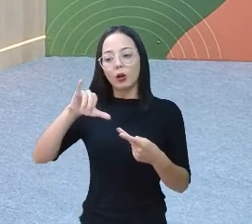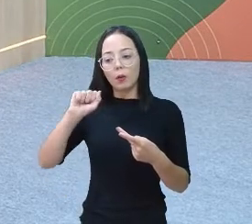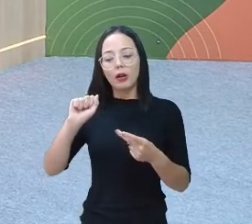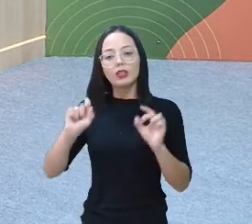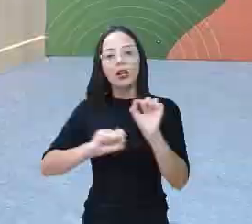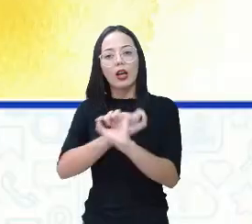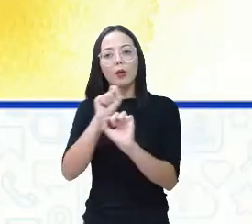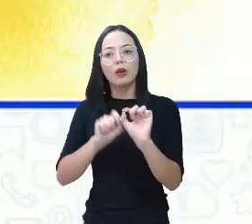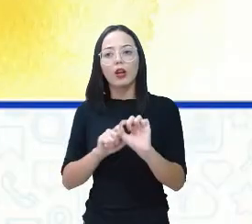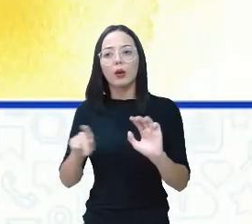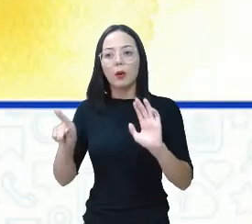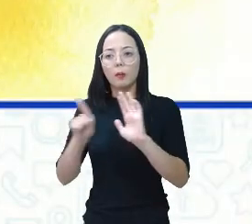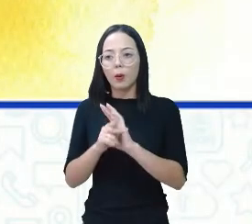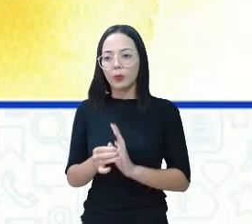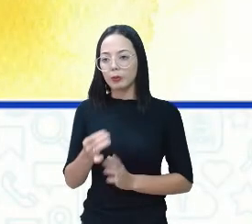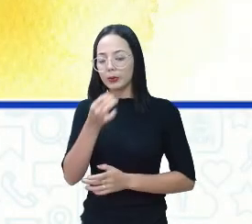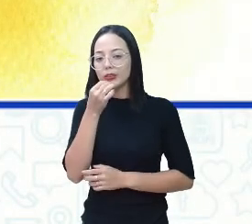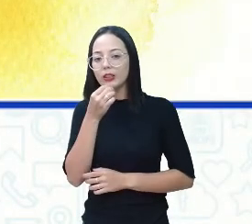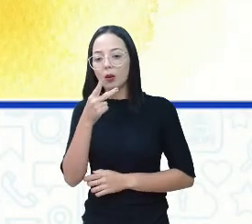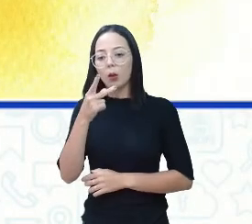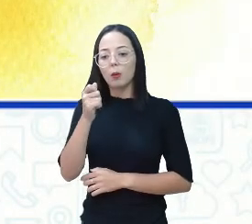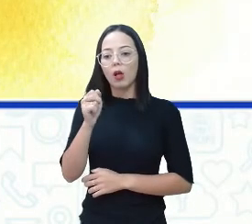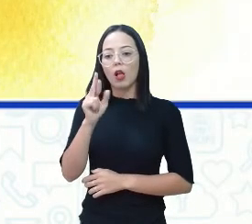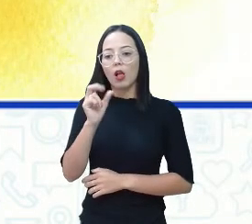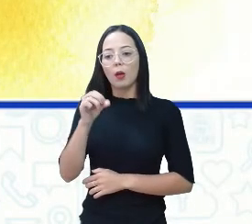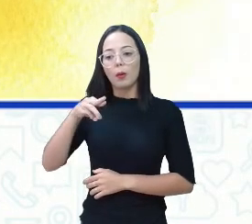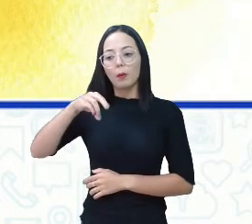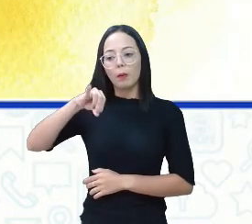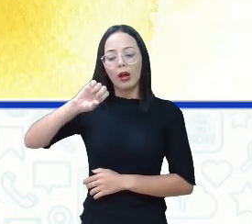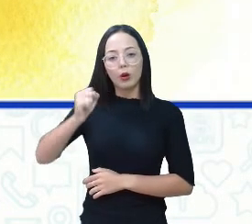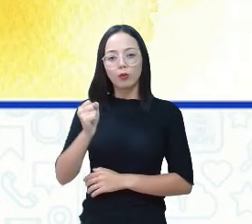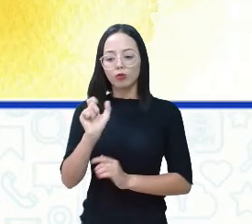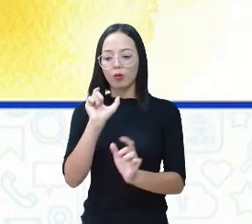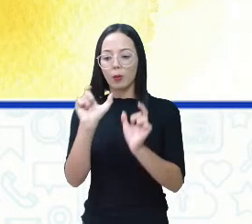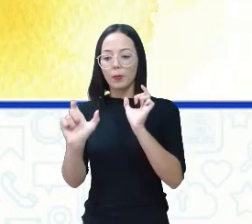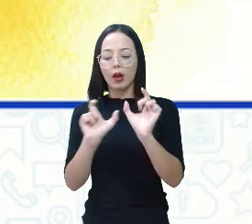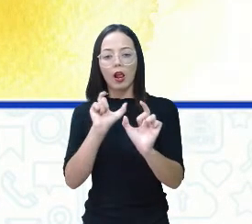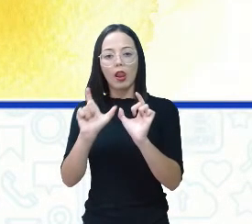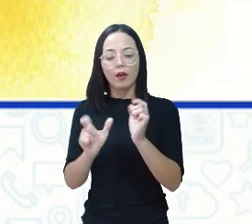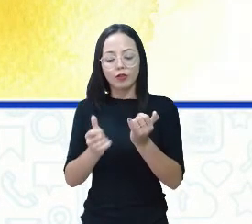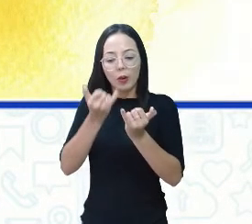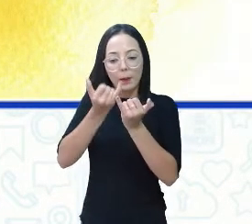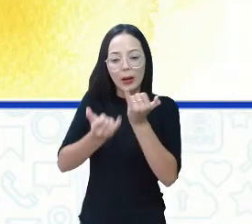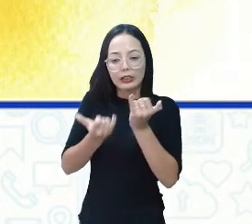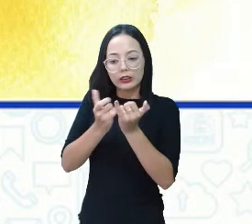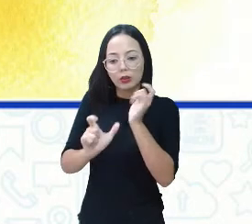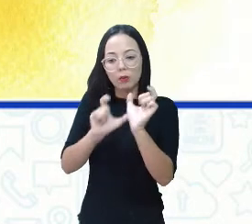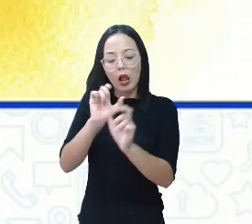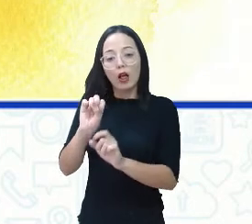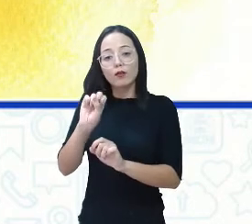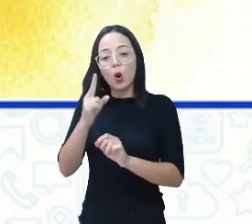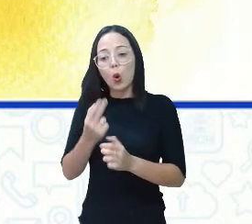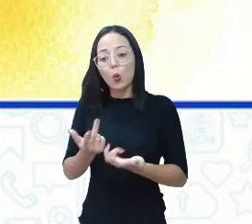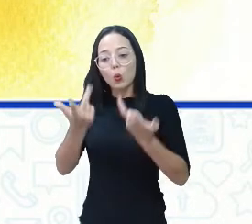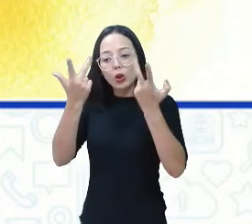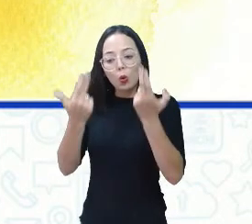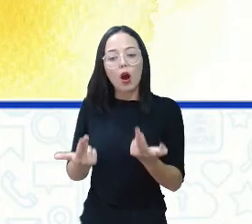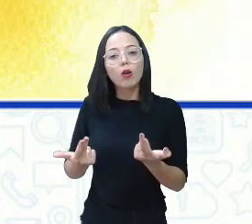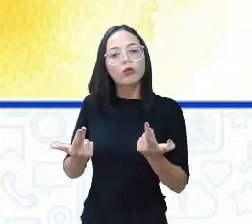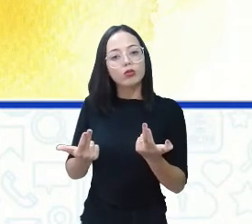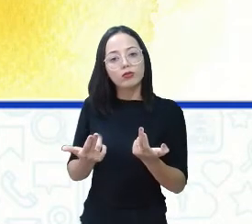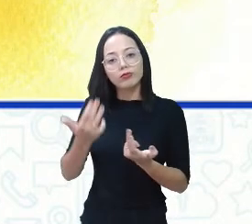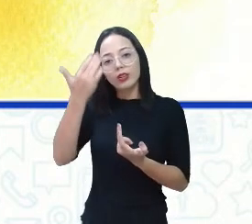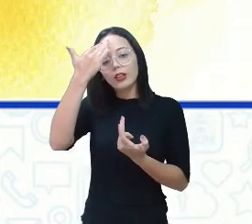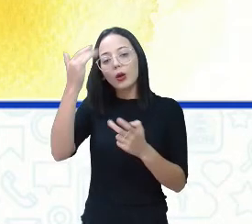na exploração de parônimos, isto é, de palavras semelhantes ou iguais na pronúncia,